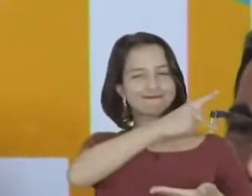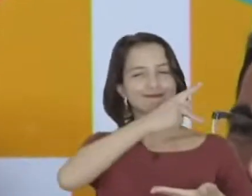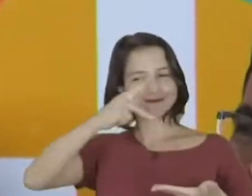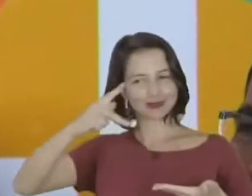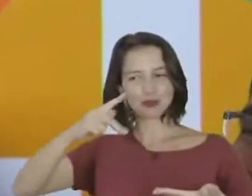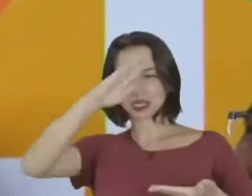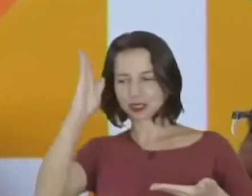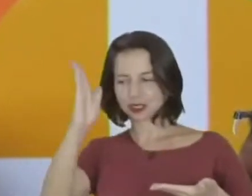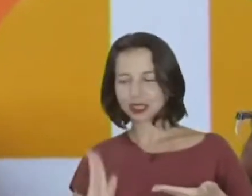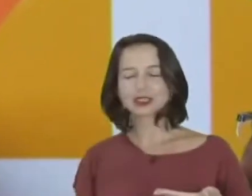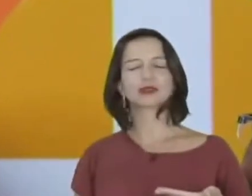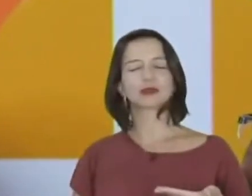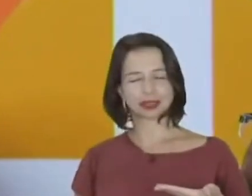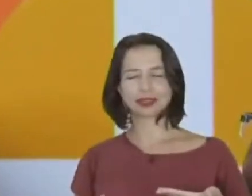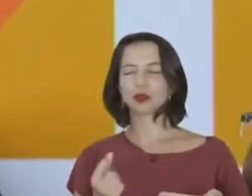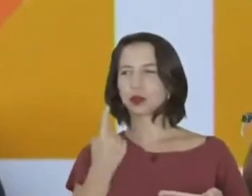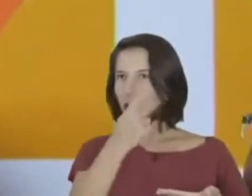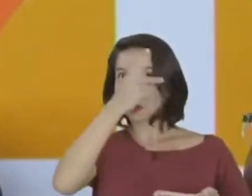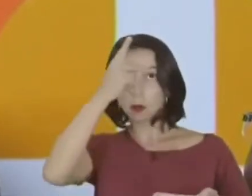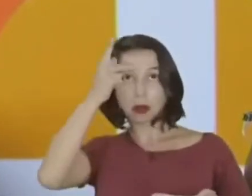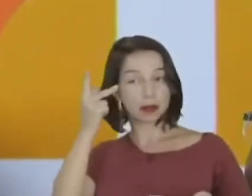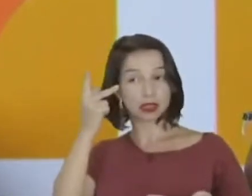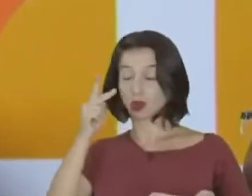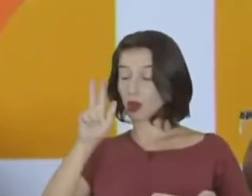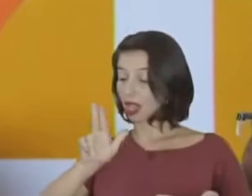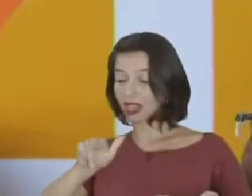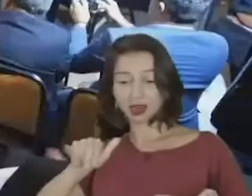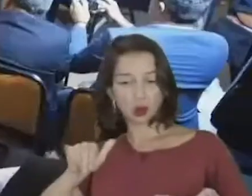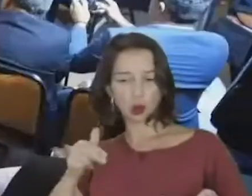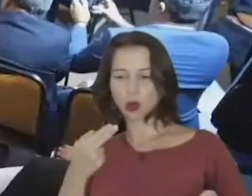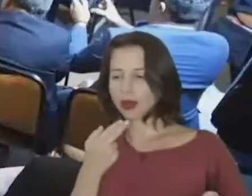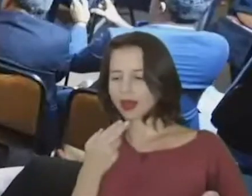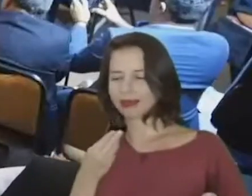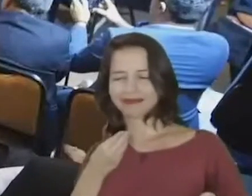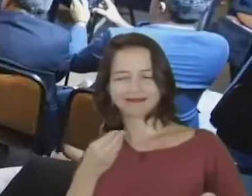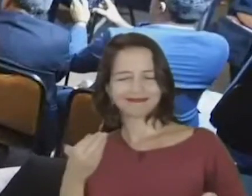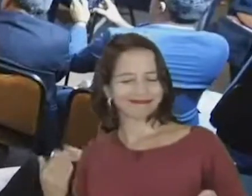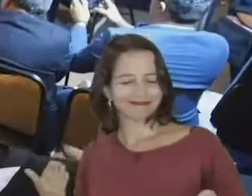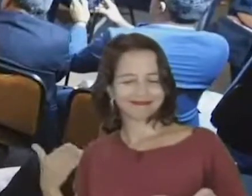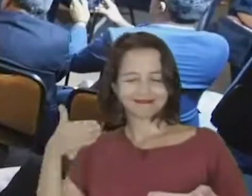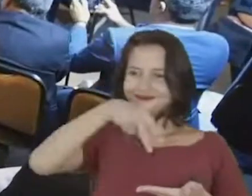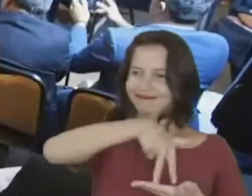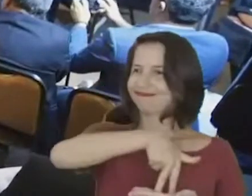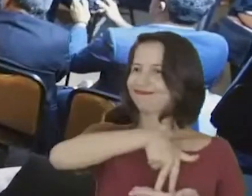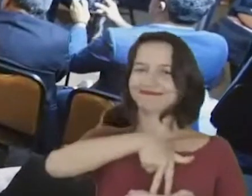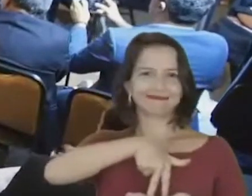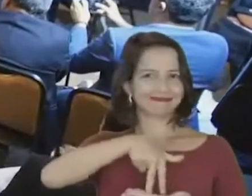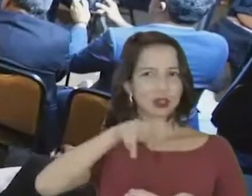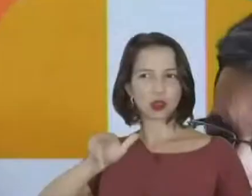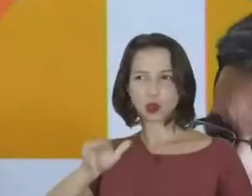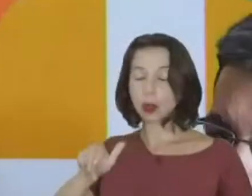República, porque ele mente todo santo dia, porque